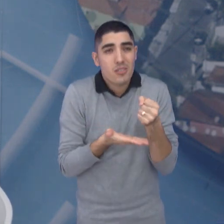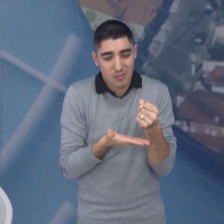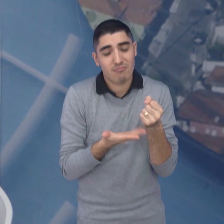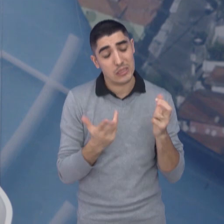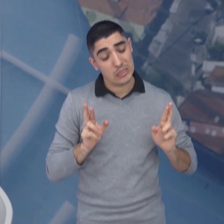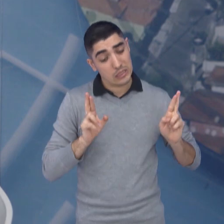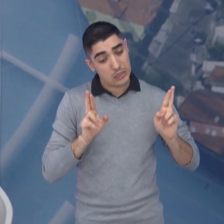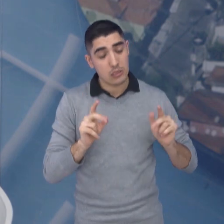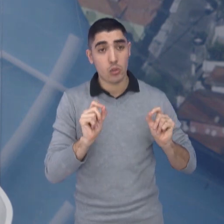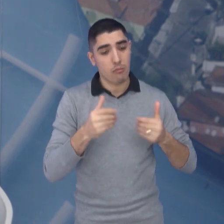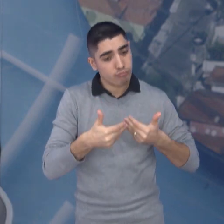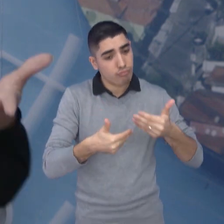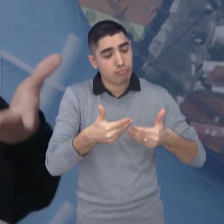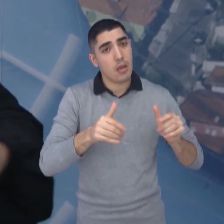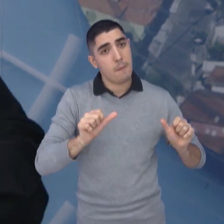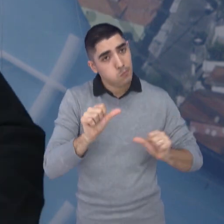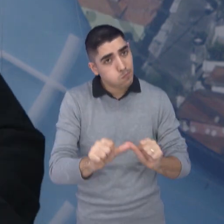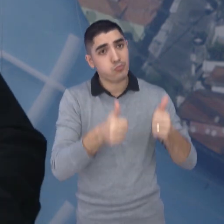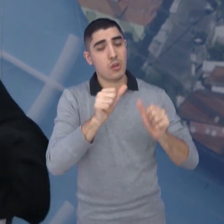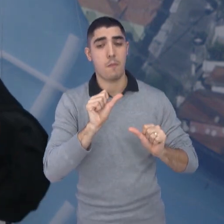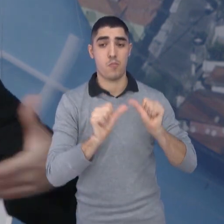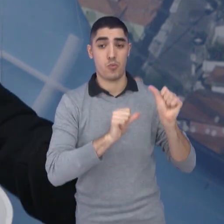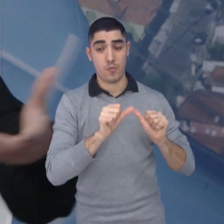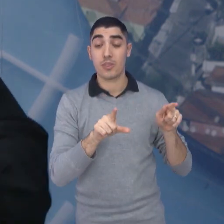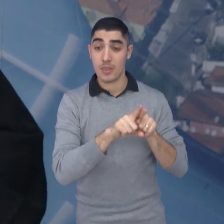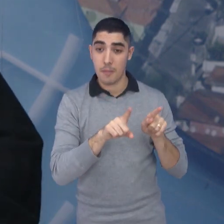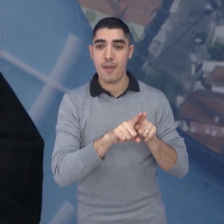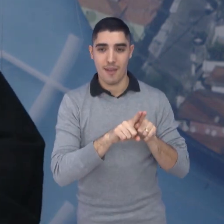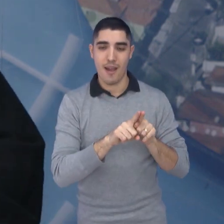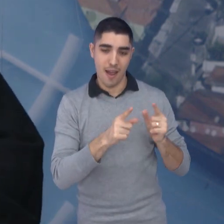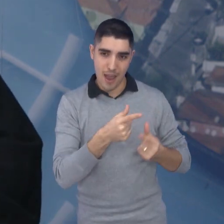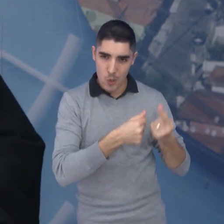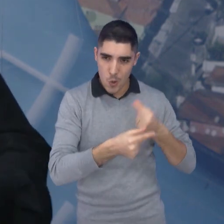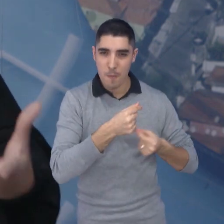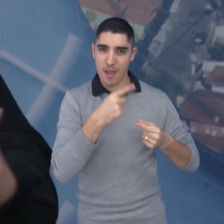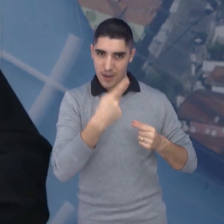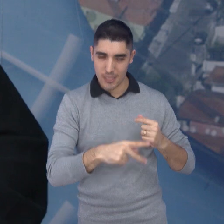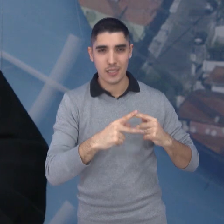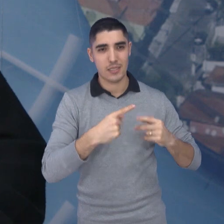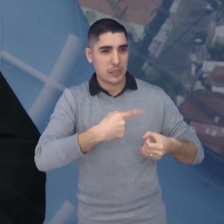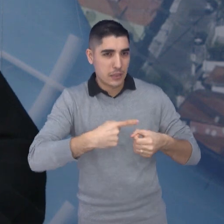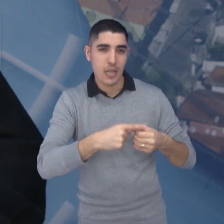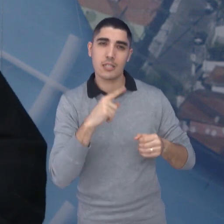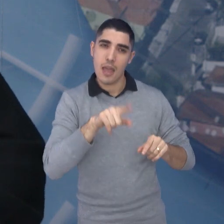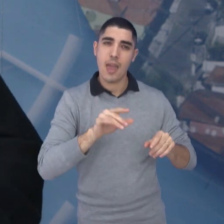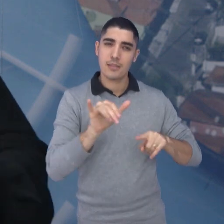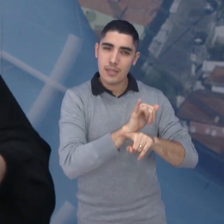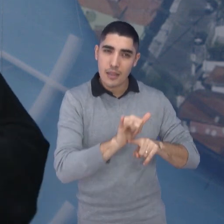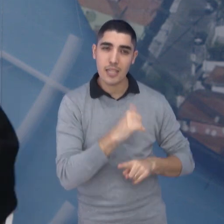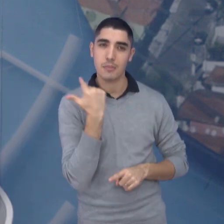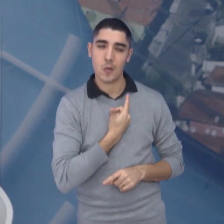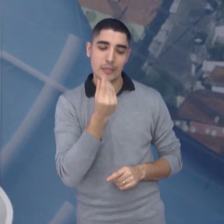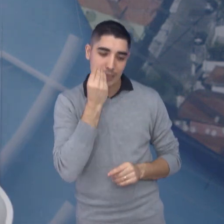isso, né, vá mudando com o tempo e a economia local também, de certa forma, seja uma ferramenta, um instrumento para a gente conseguir ir